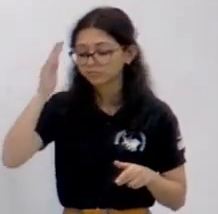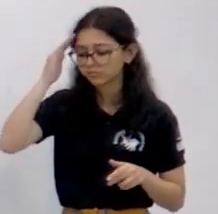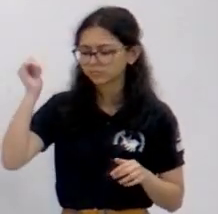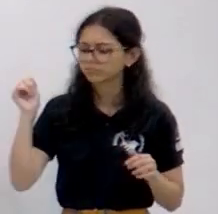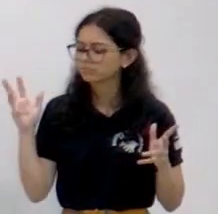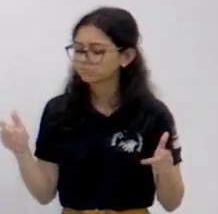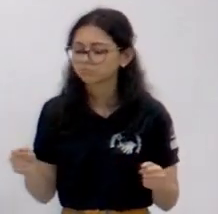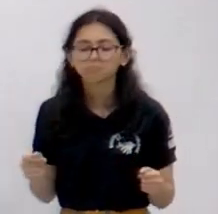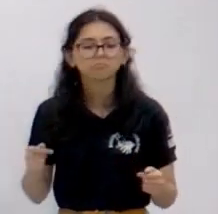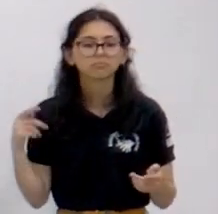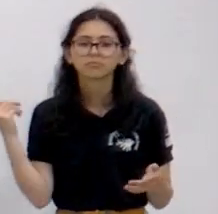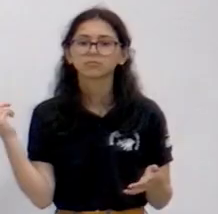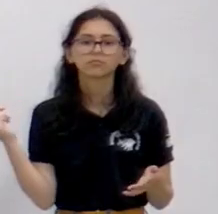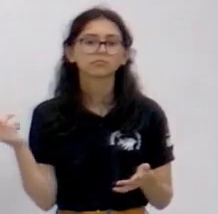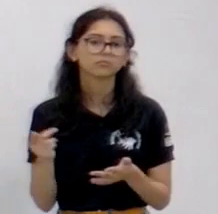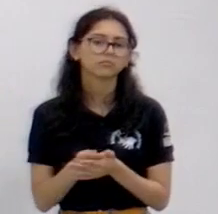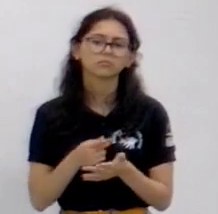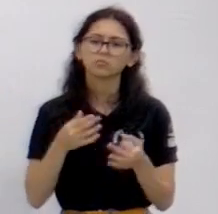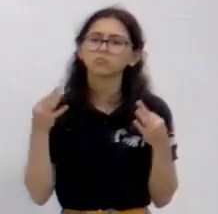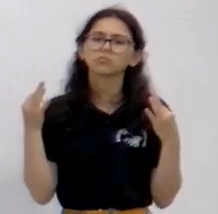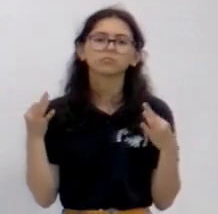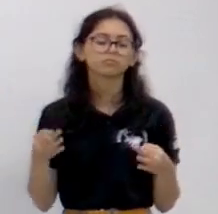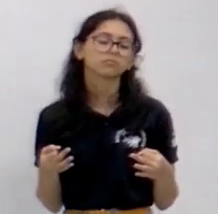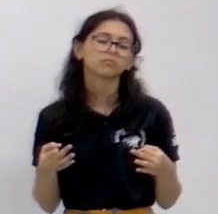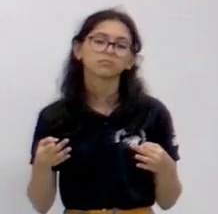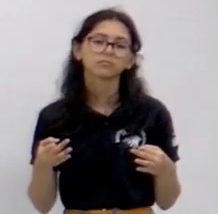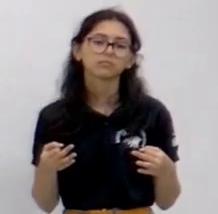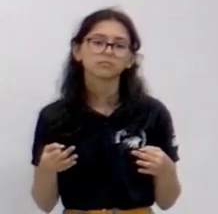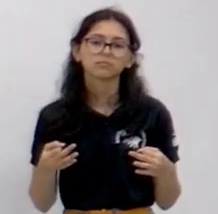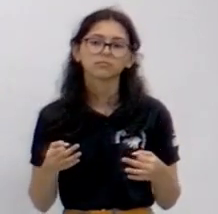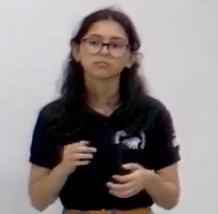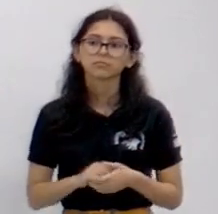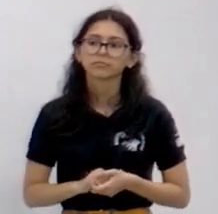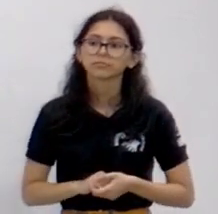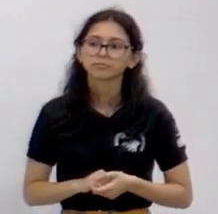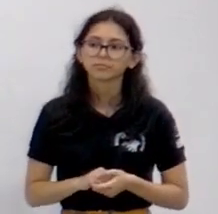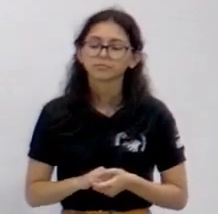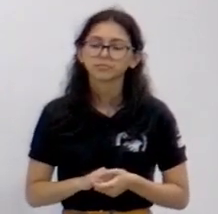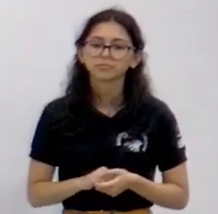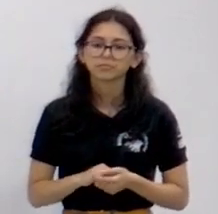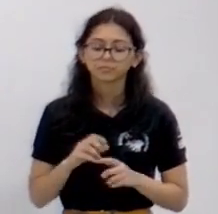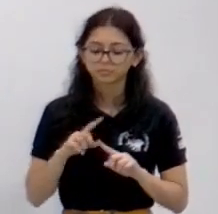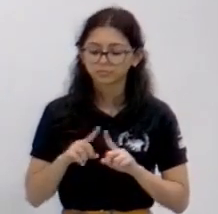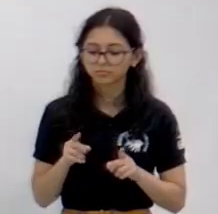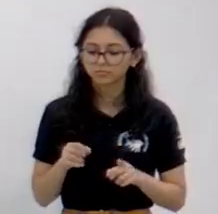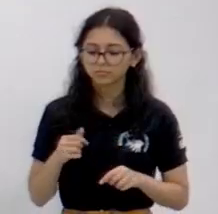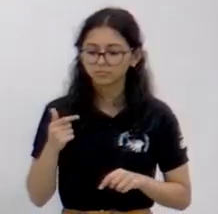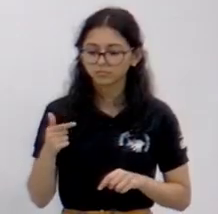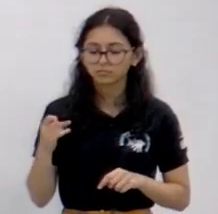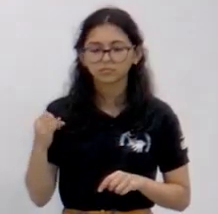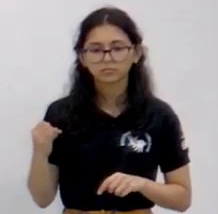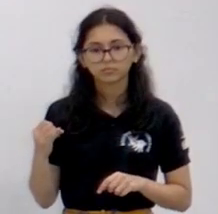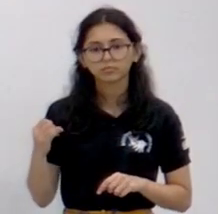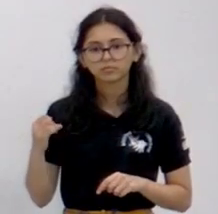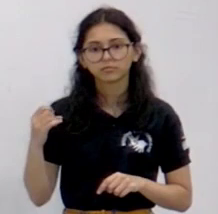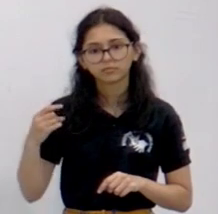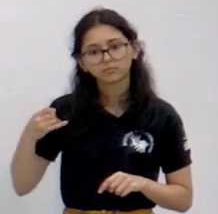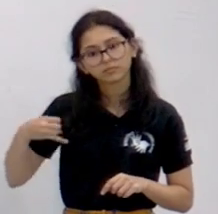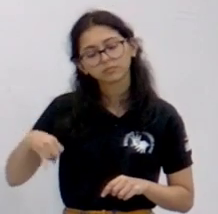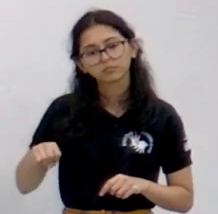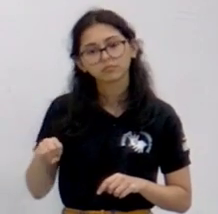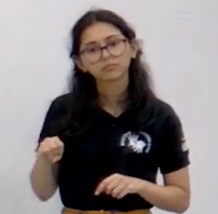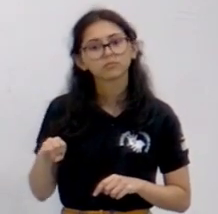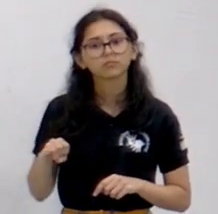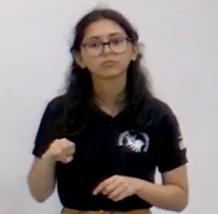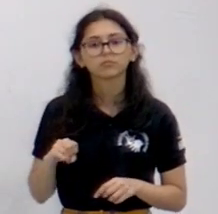fazer uma seleção: 21 homens medrosos, desejosos voltar para casa, voltam para casa,